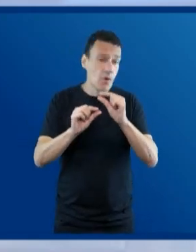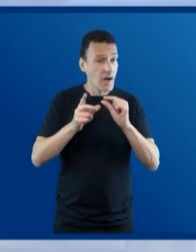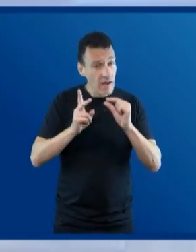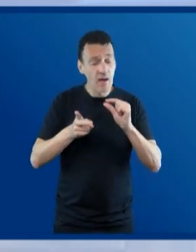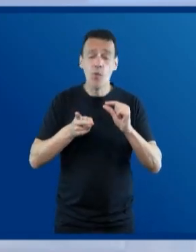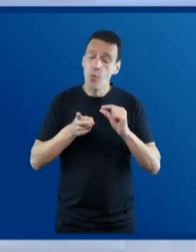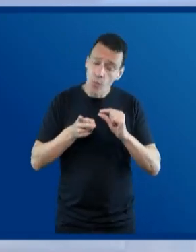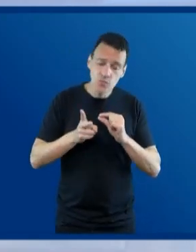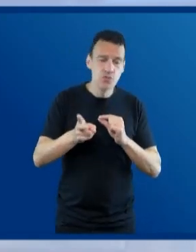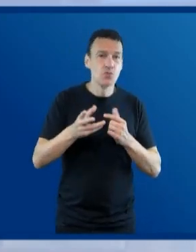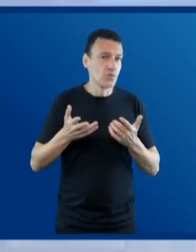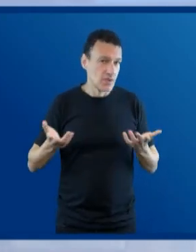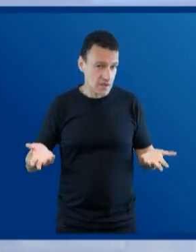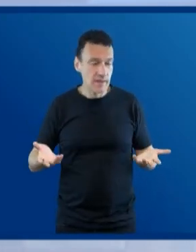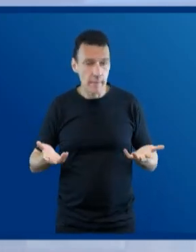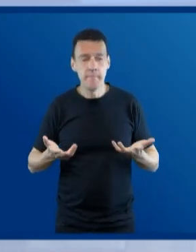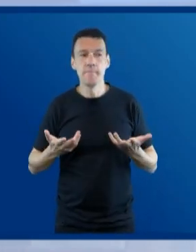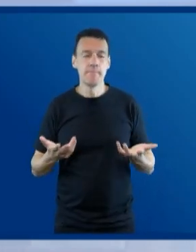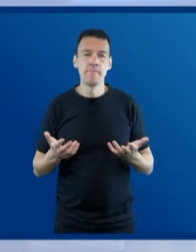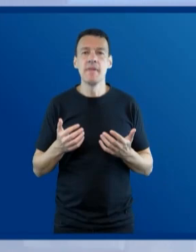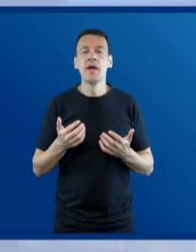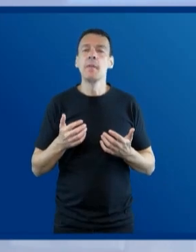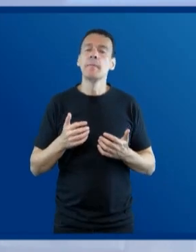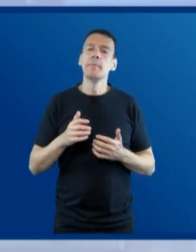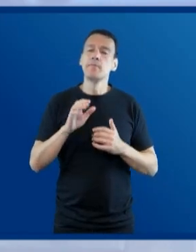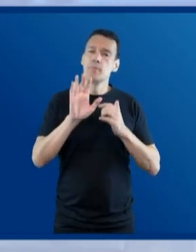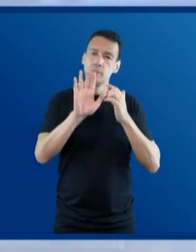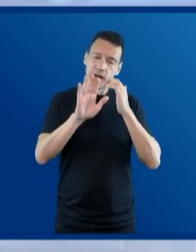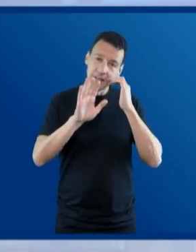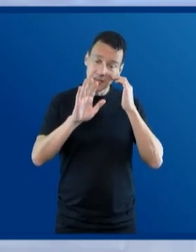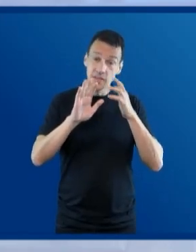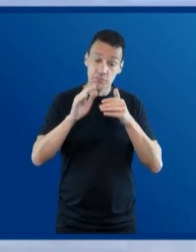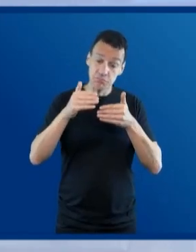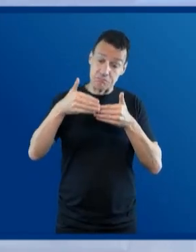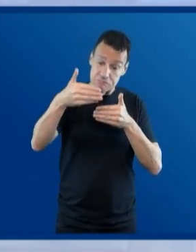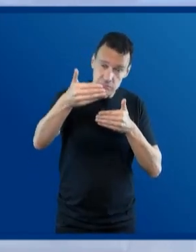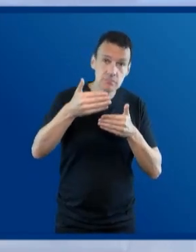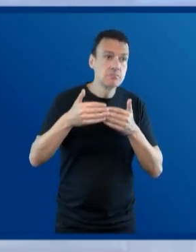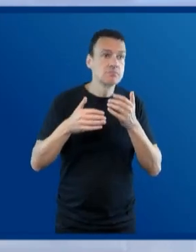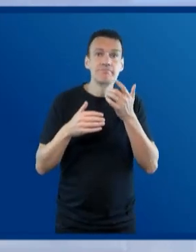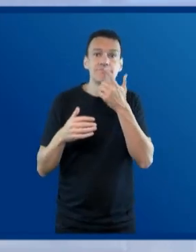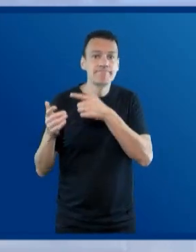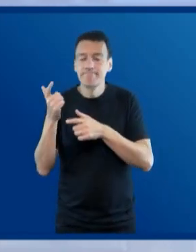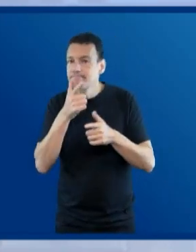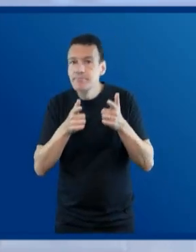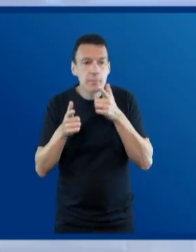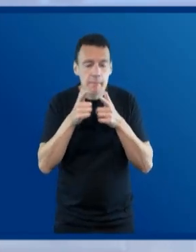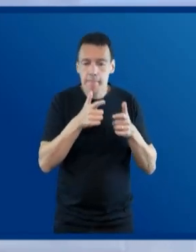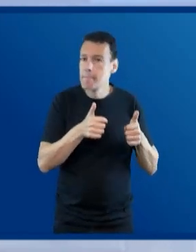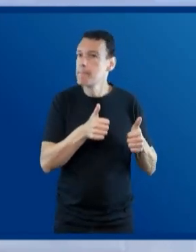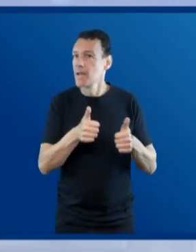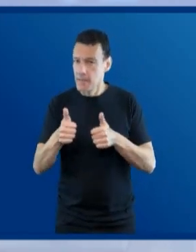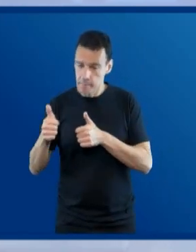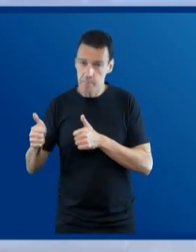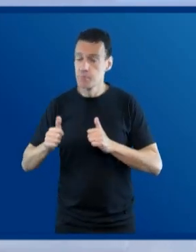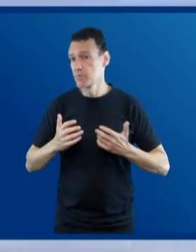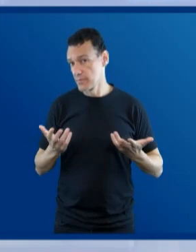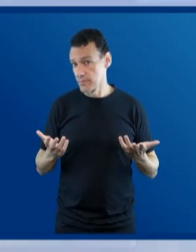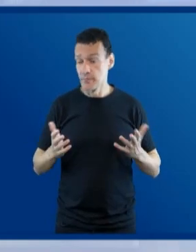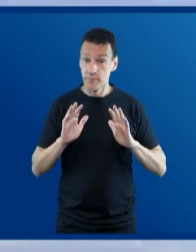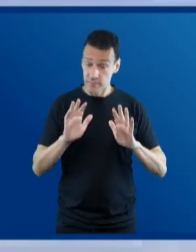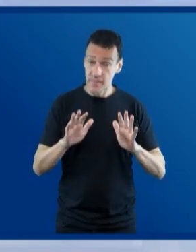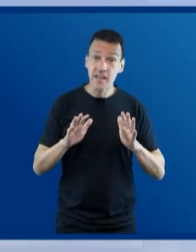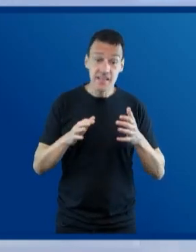trabalho de formiguinha, mas que a longo prazo dá muito resultado. E os números da própria Semana